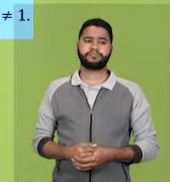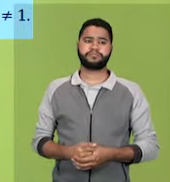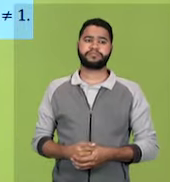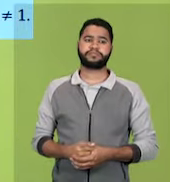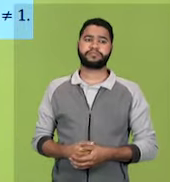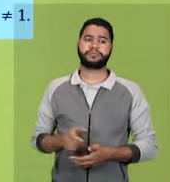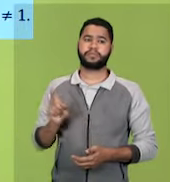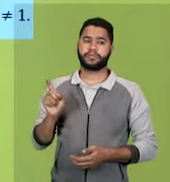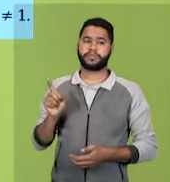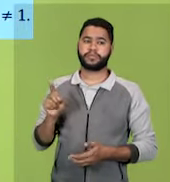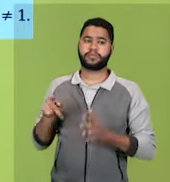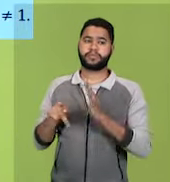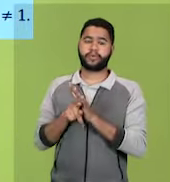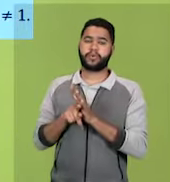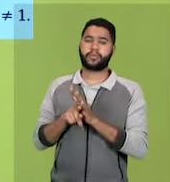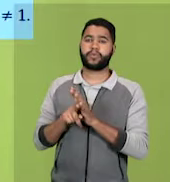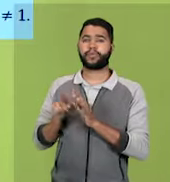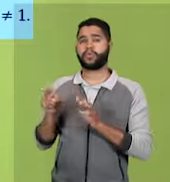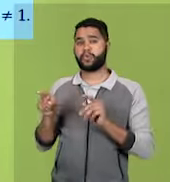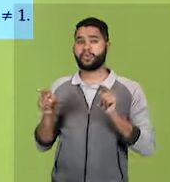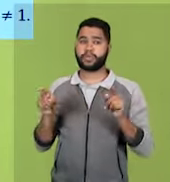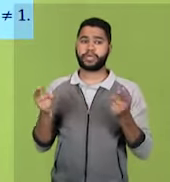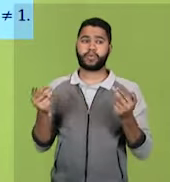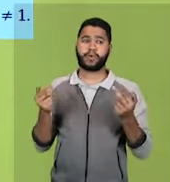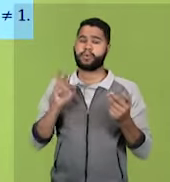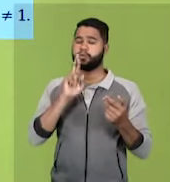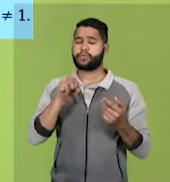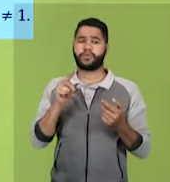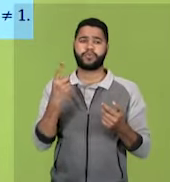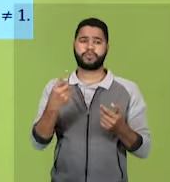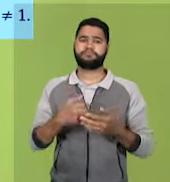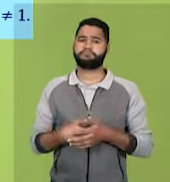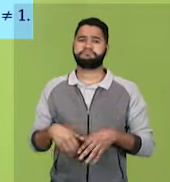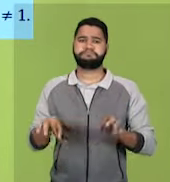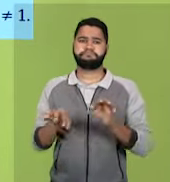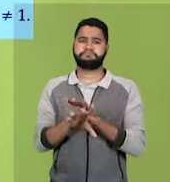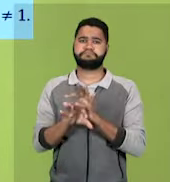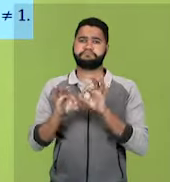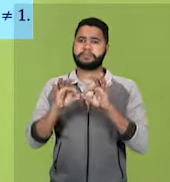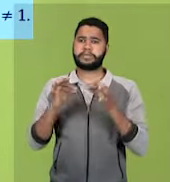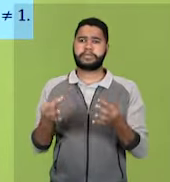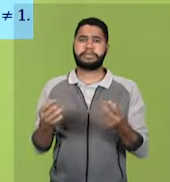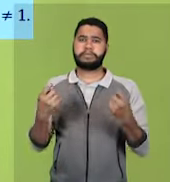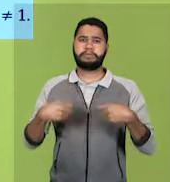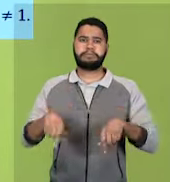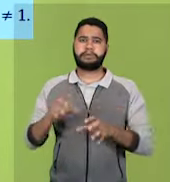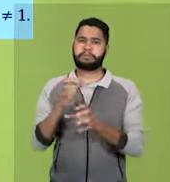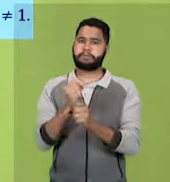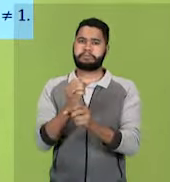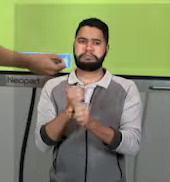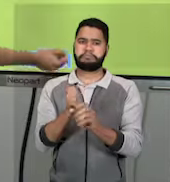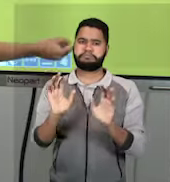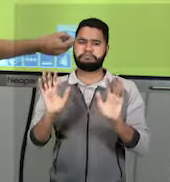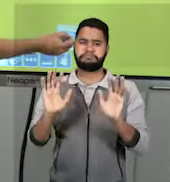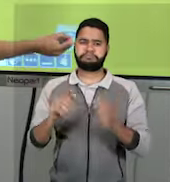Iguais, logaritmando e base, resultado 1. Pronto. Simples assim. Não preciso nem de fazer cálculo.